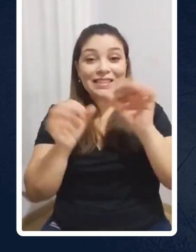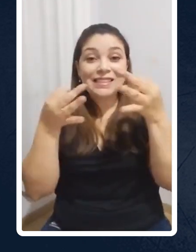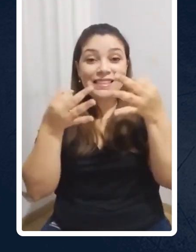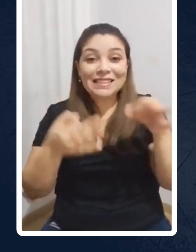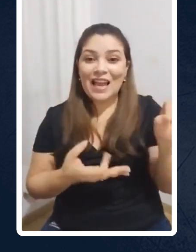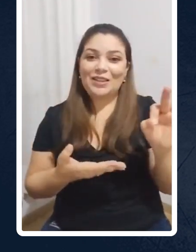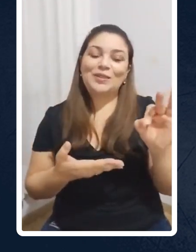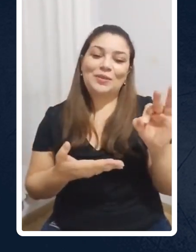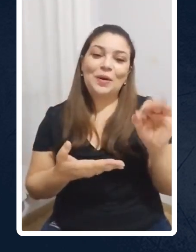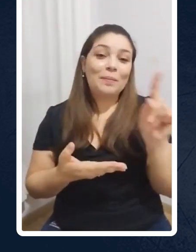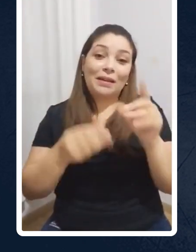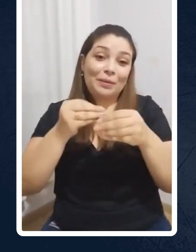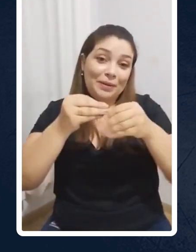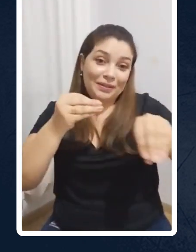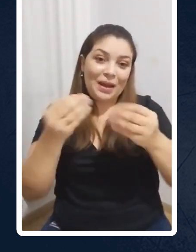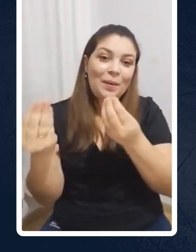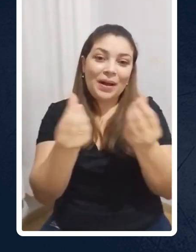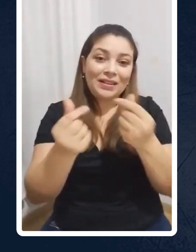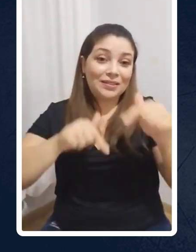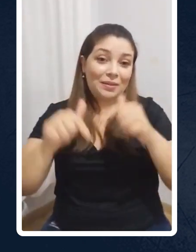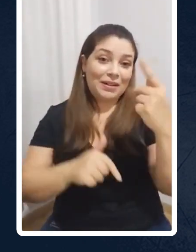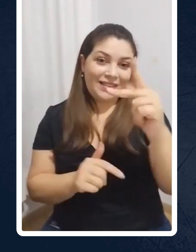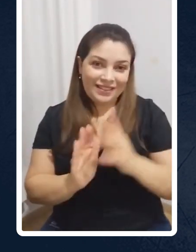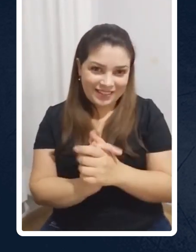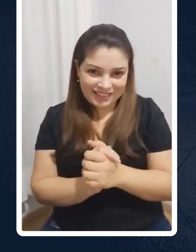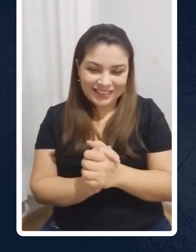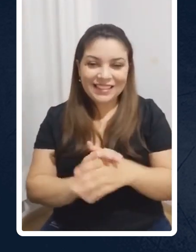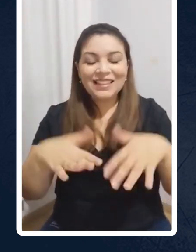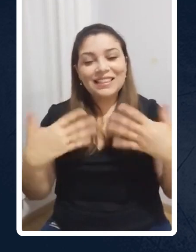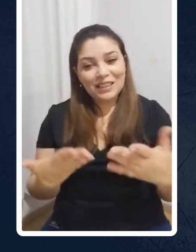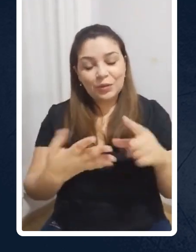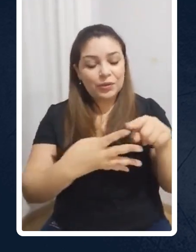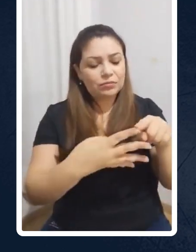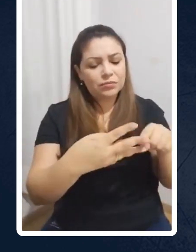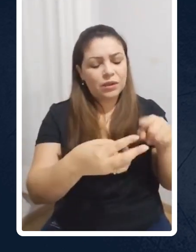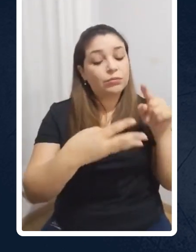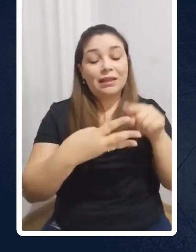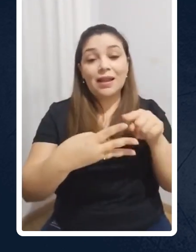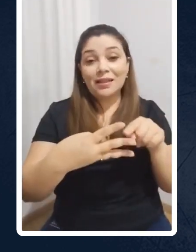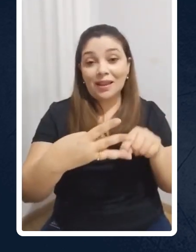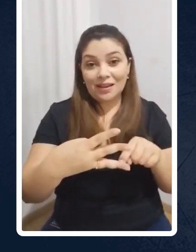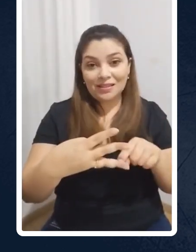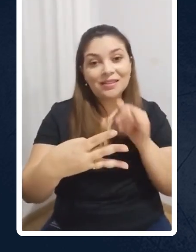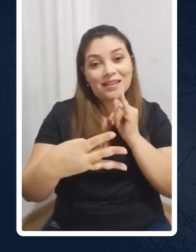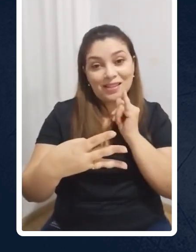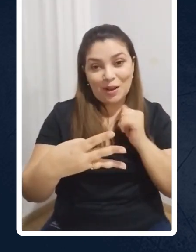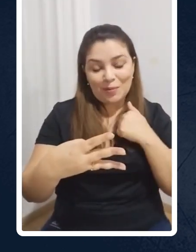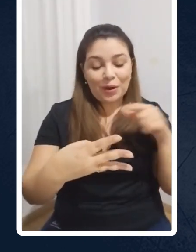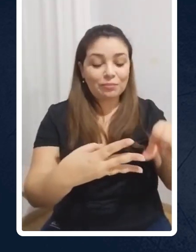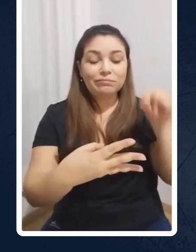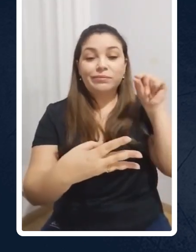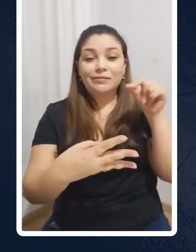trabalho dela, claro. Então, agora eu tenho 3 para escolher, tá? Eu tenho uma aqui, ó. O uso